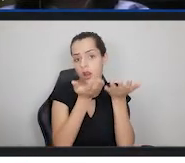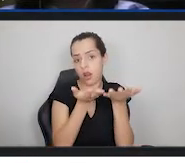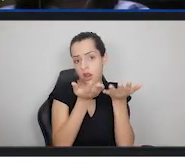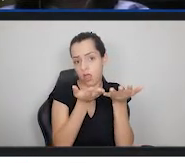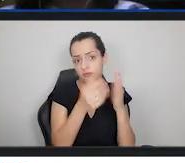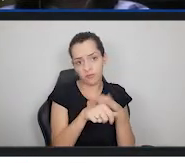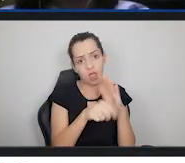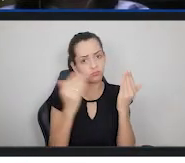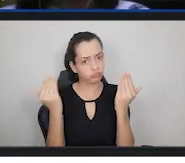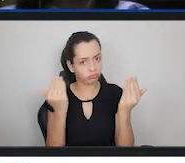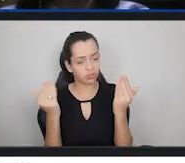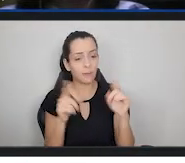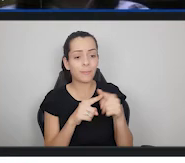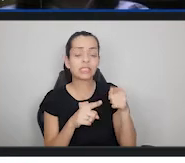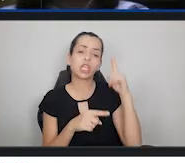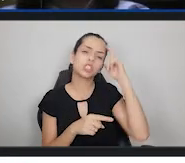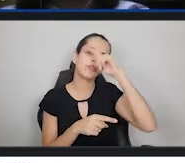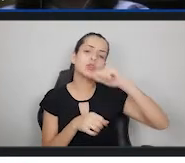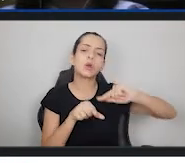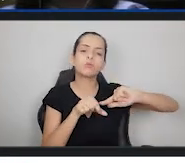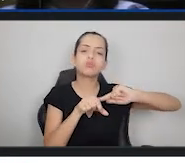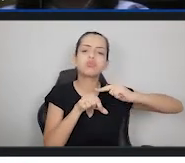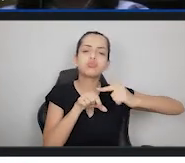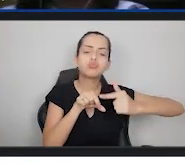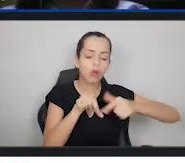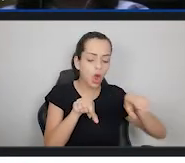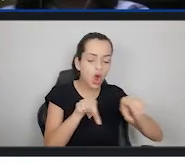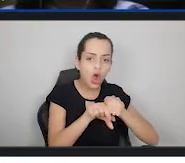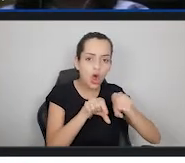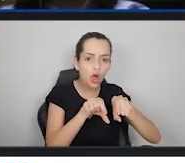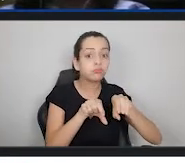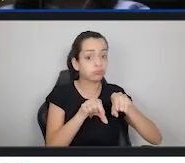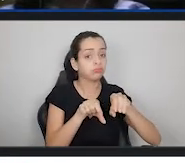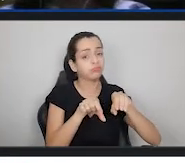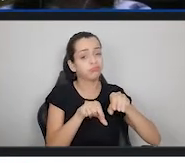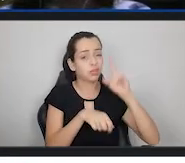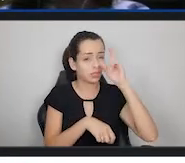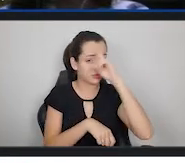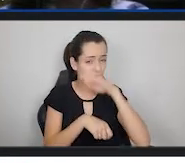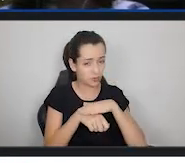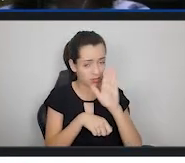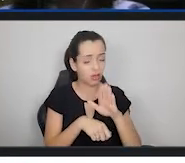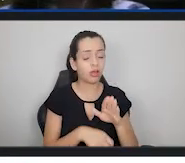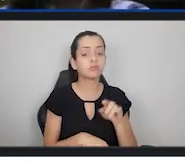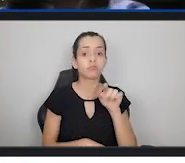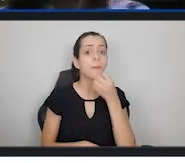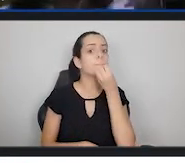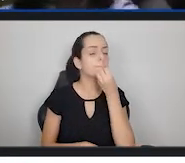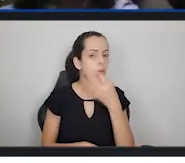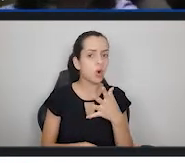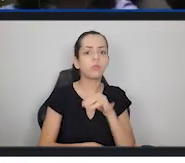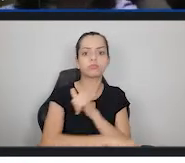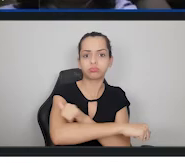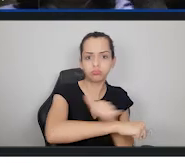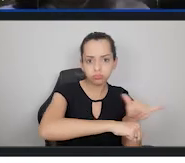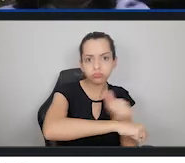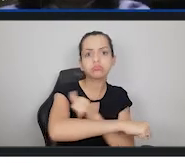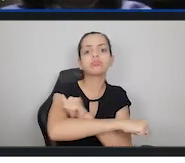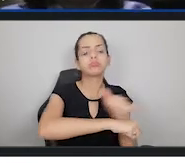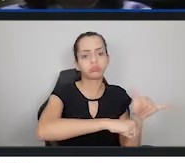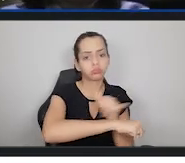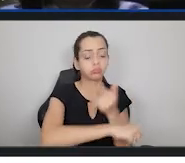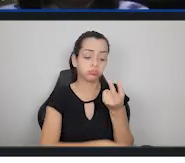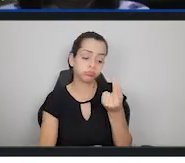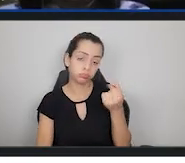a resistência dele também é um pouco menor se comparado com o cobre, tem uma dificuldade para fazer solda, né, as conexões com